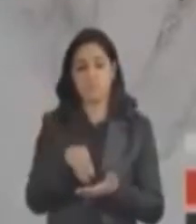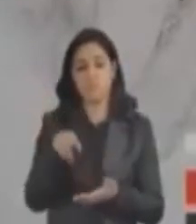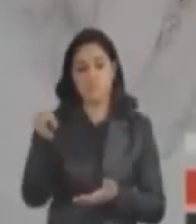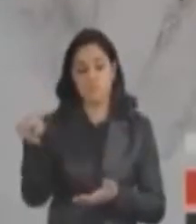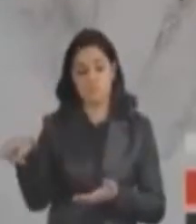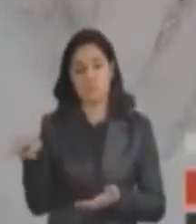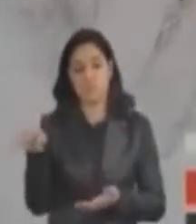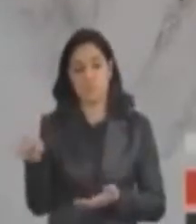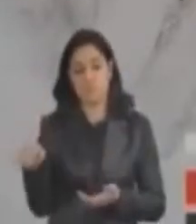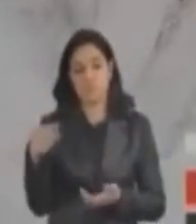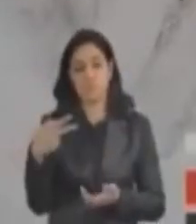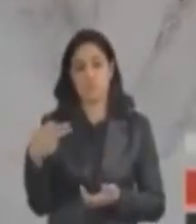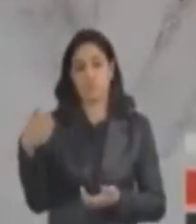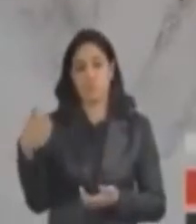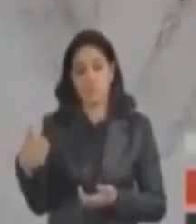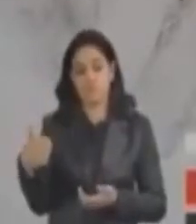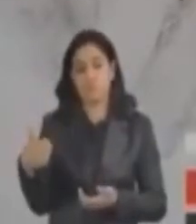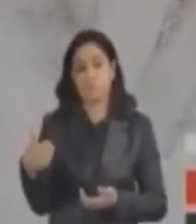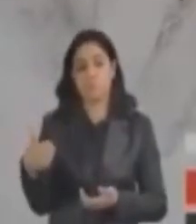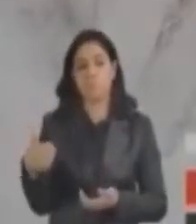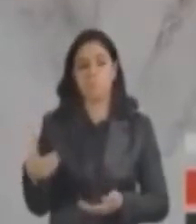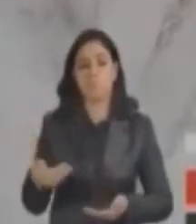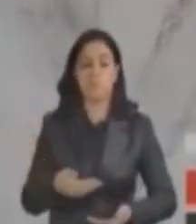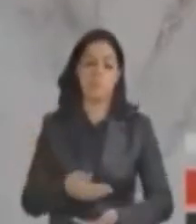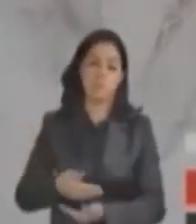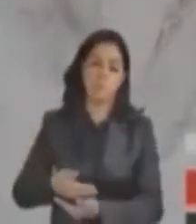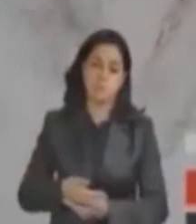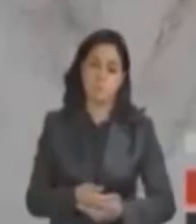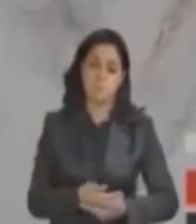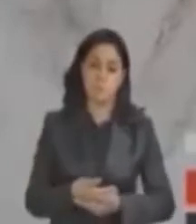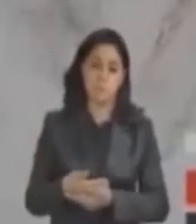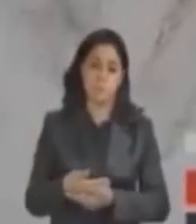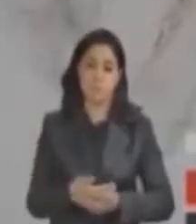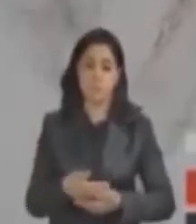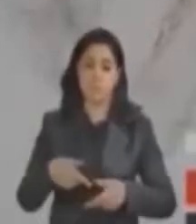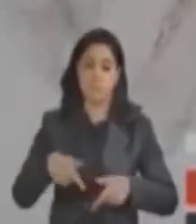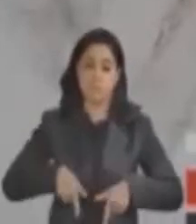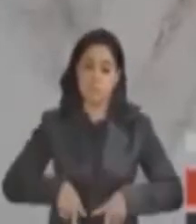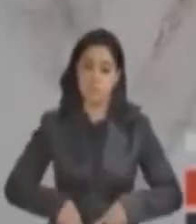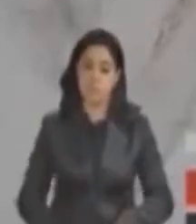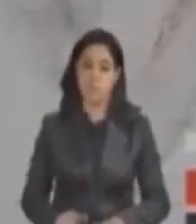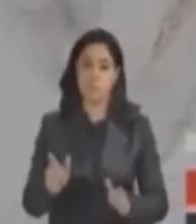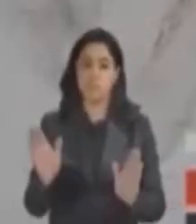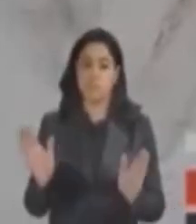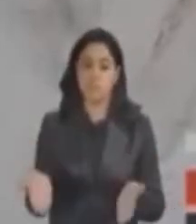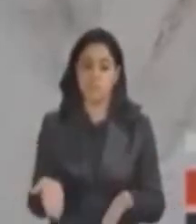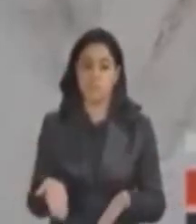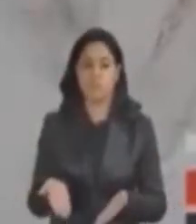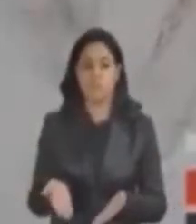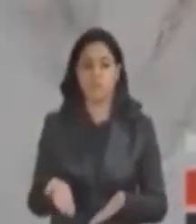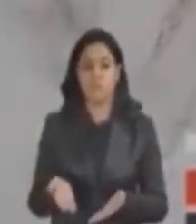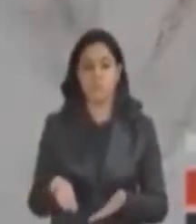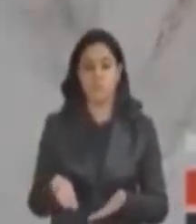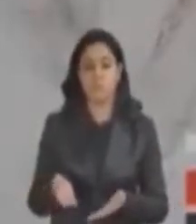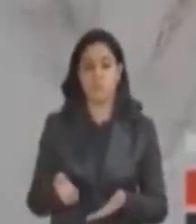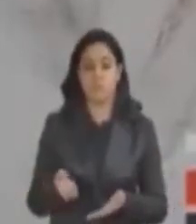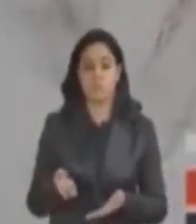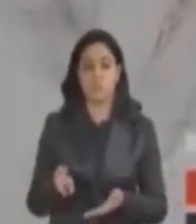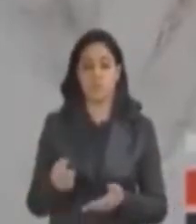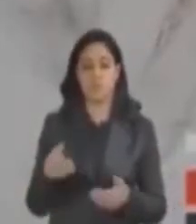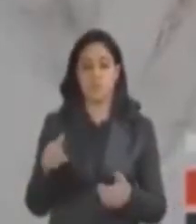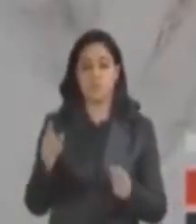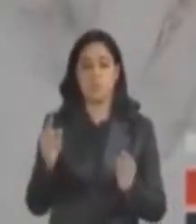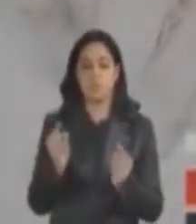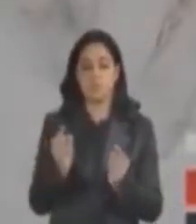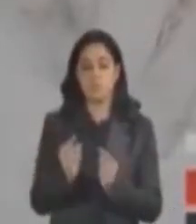21 recém-nascidos com e com capacidade para atender na uti sendo que